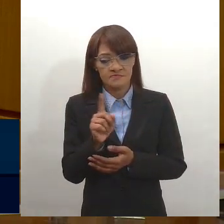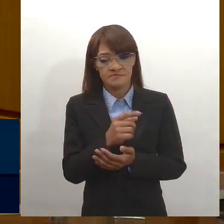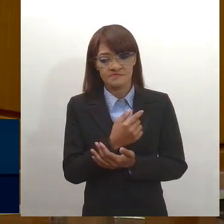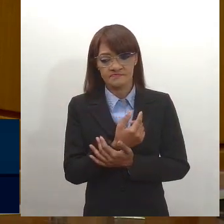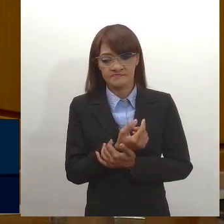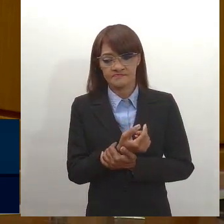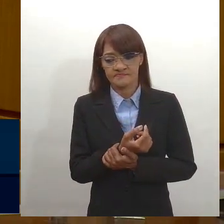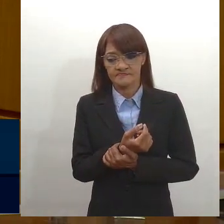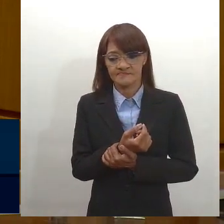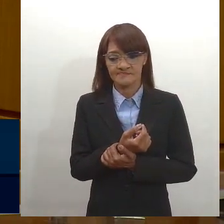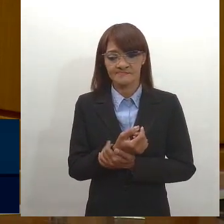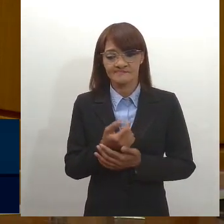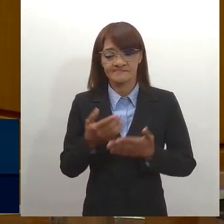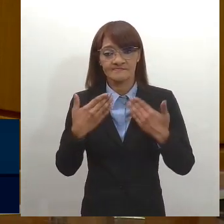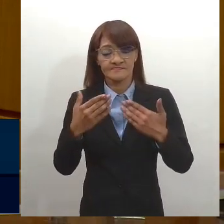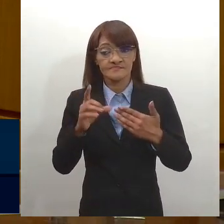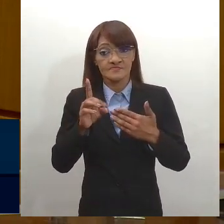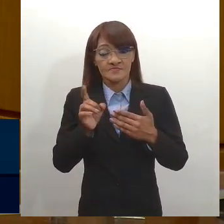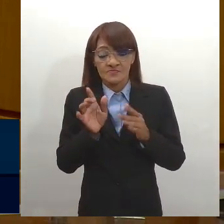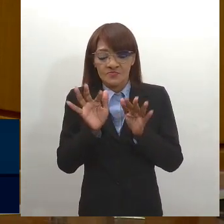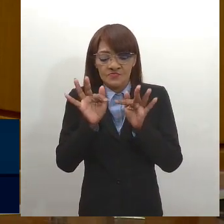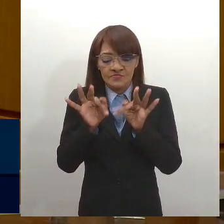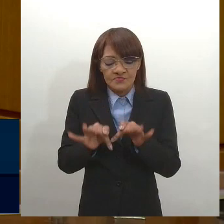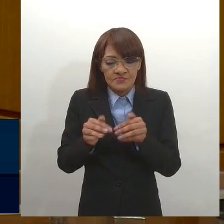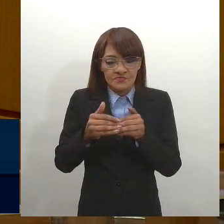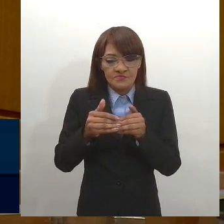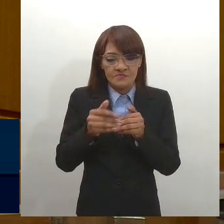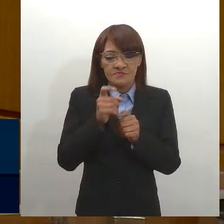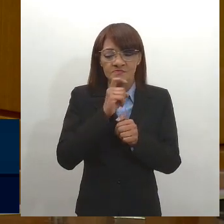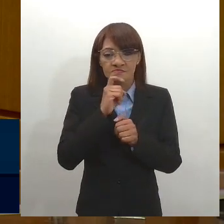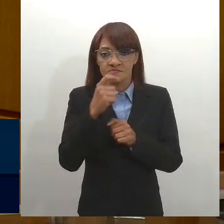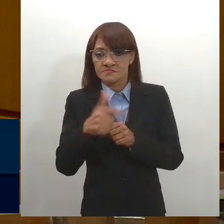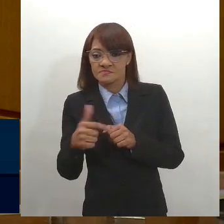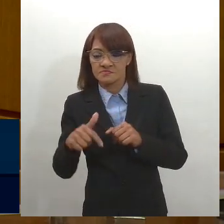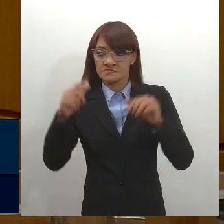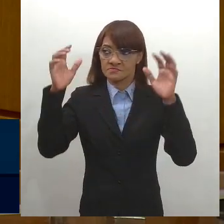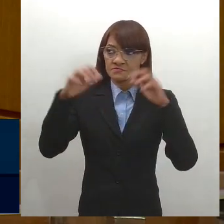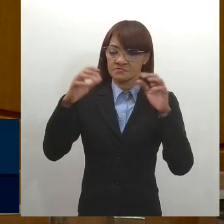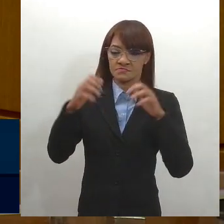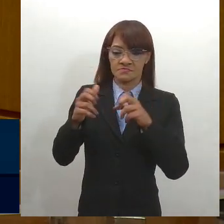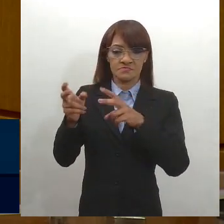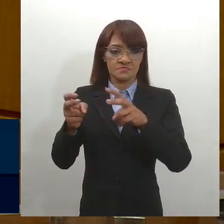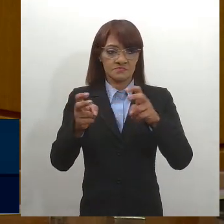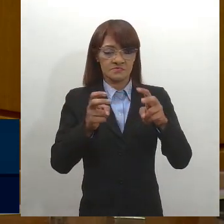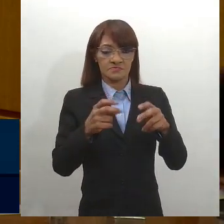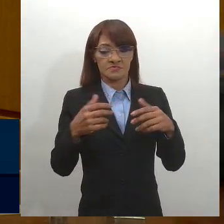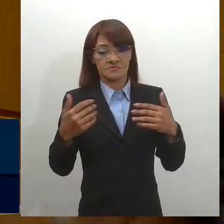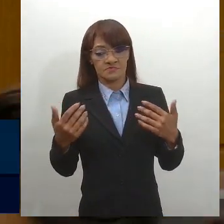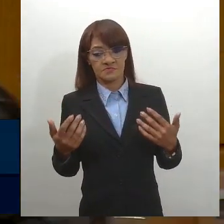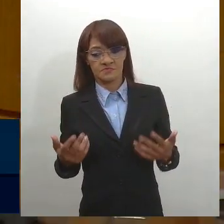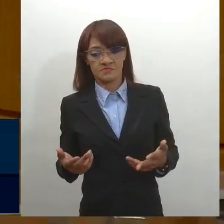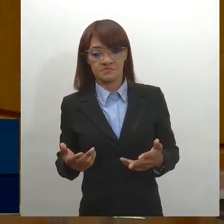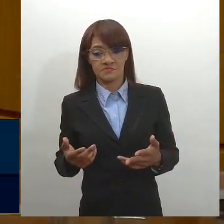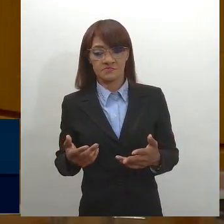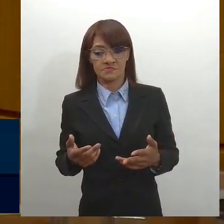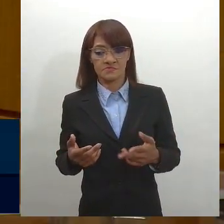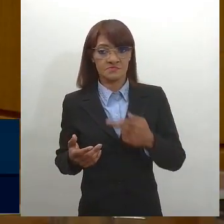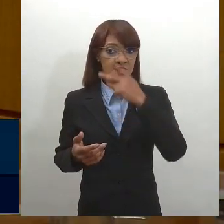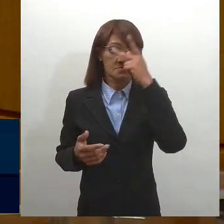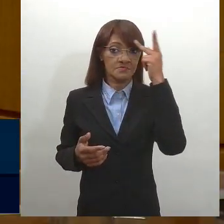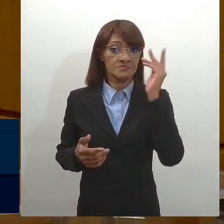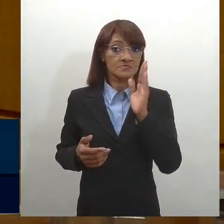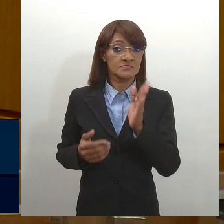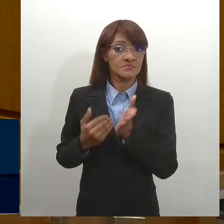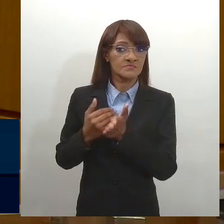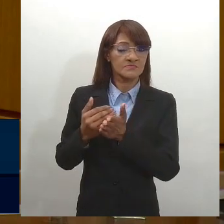do inverno, já não tem mais chuvas, a gente percebe pelo clima, e as pessoas já começam a sofrer. E não é admissível que em